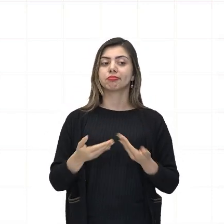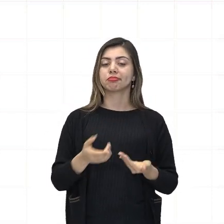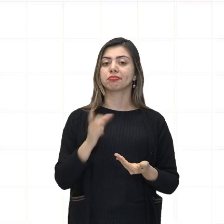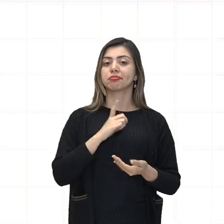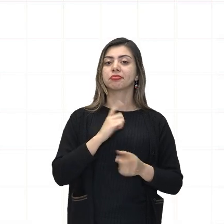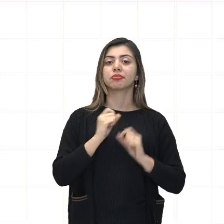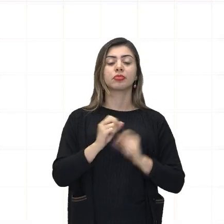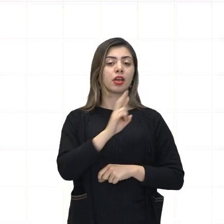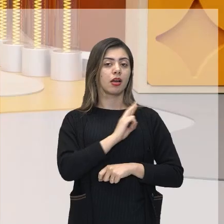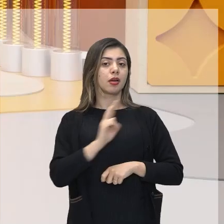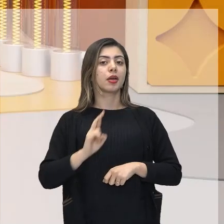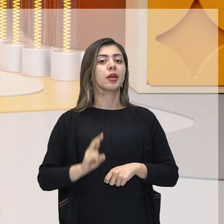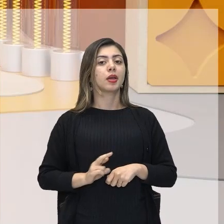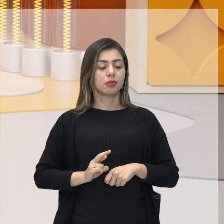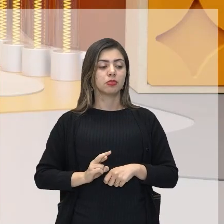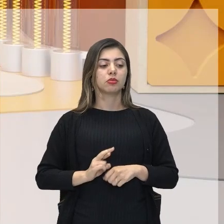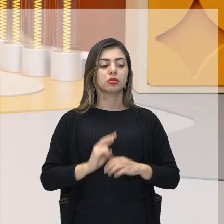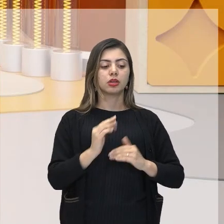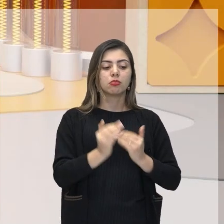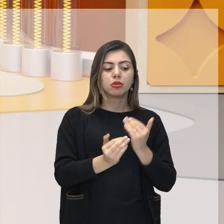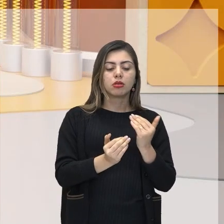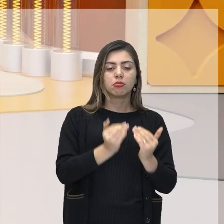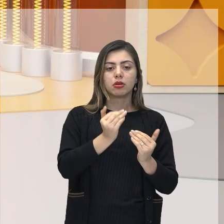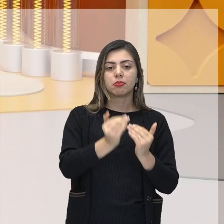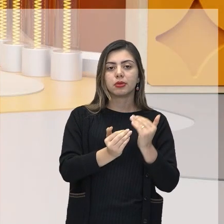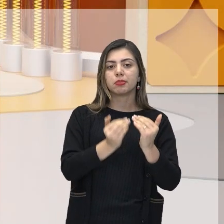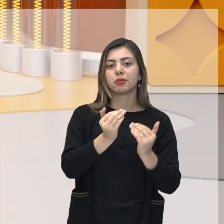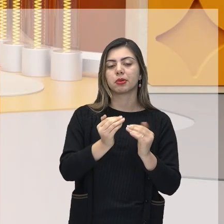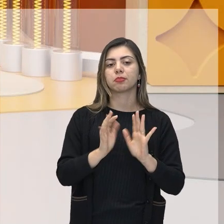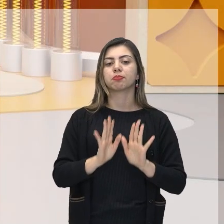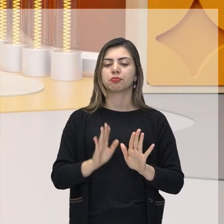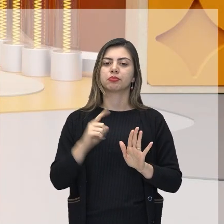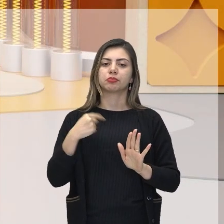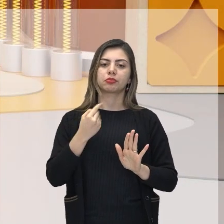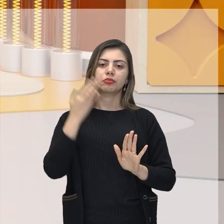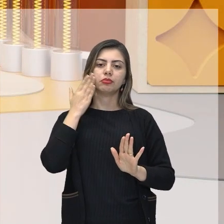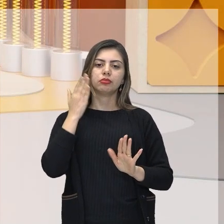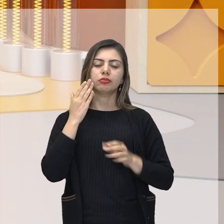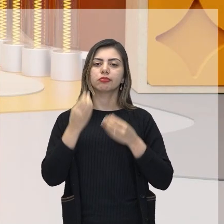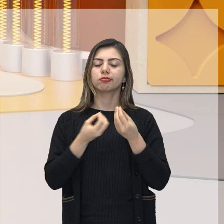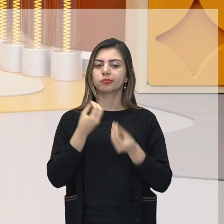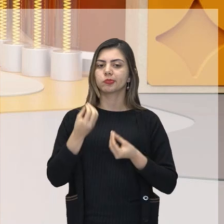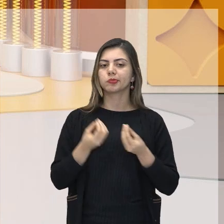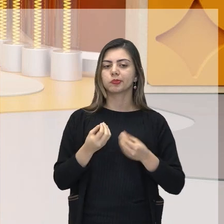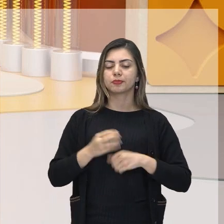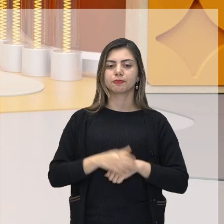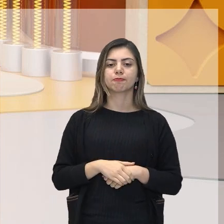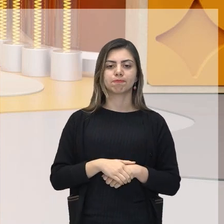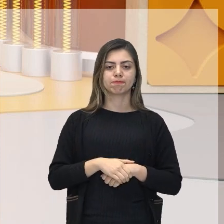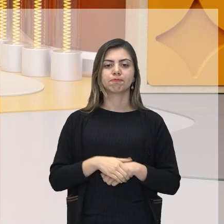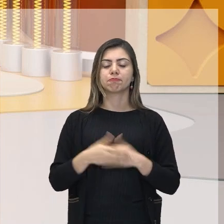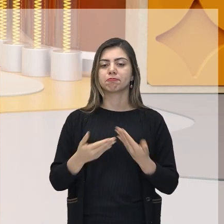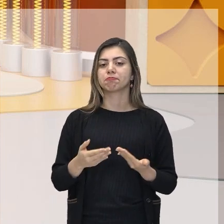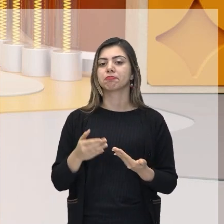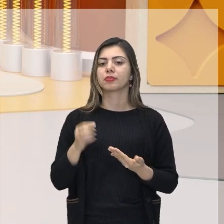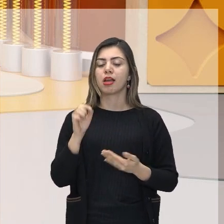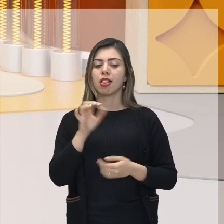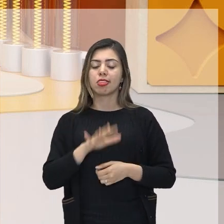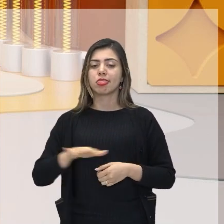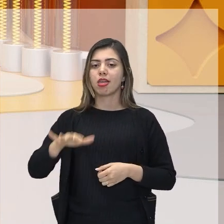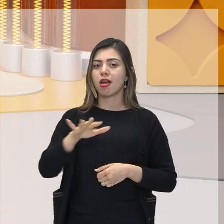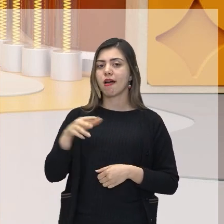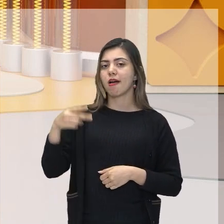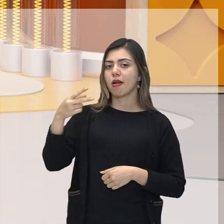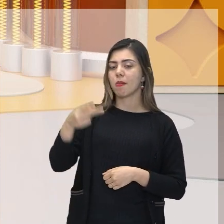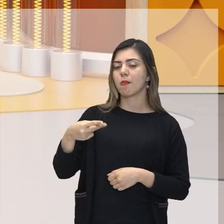repúblicas ainda em formação. Além do mais, gente, grande parte do panorama político